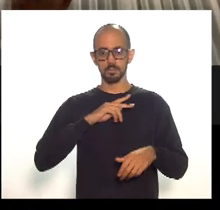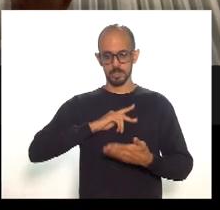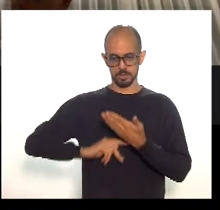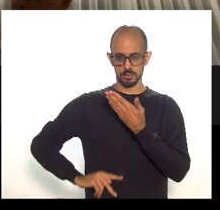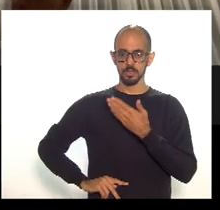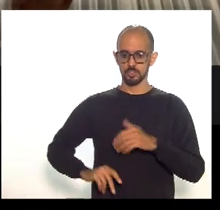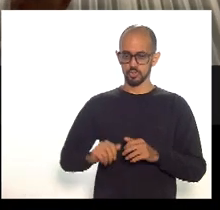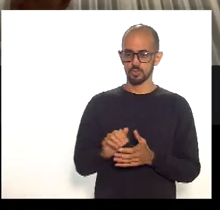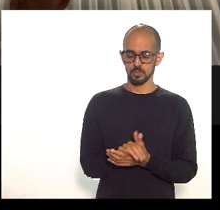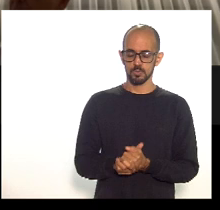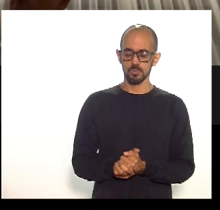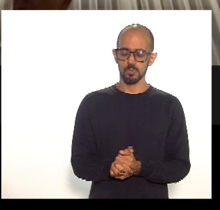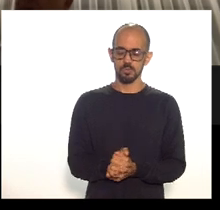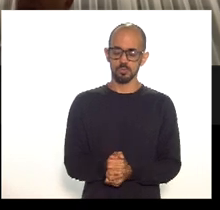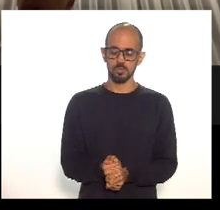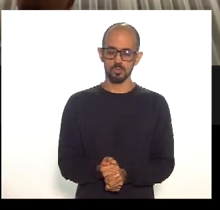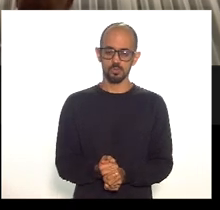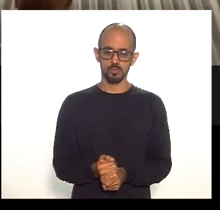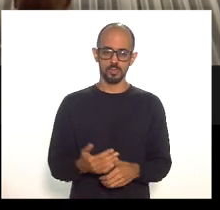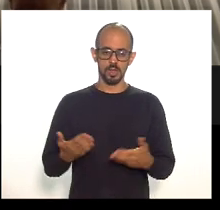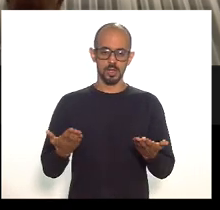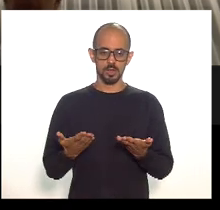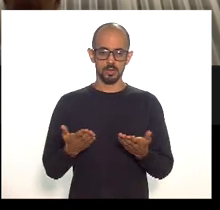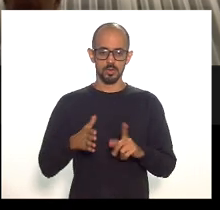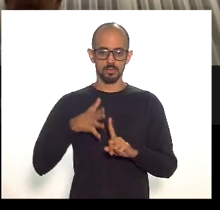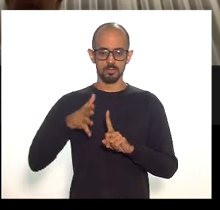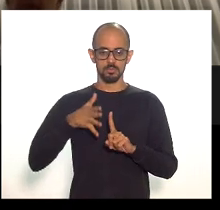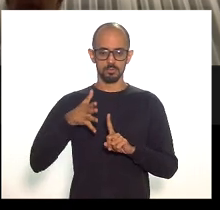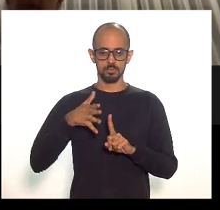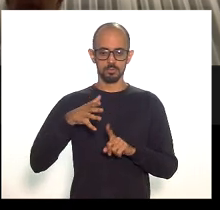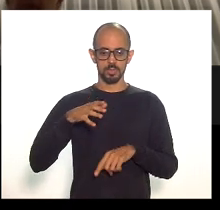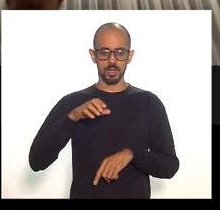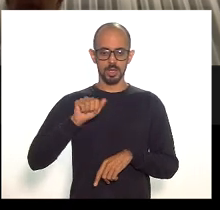intervenção. Perfeito. Com a palavra, o deputado Anderson Moraes.